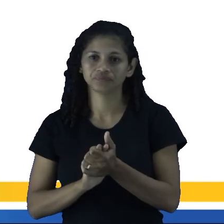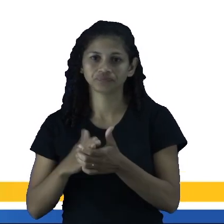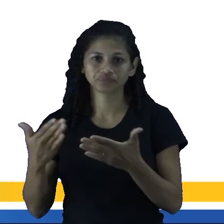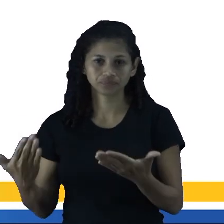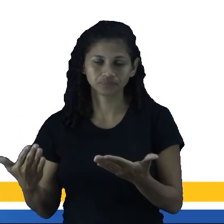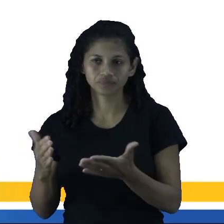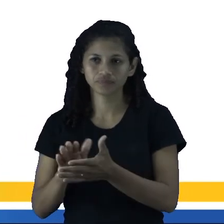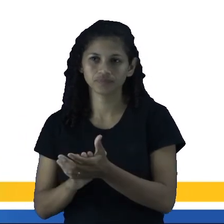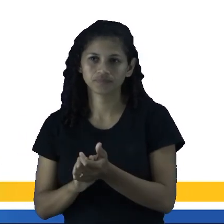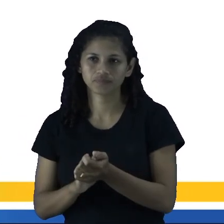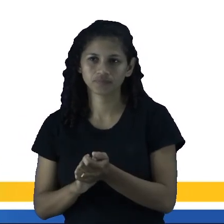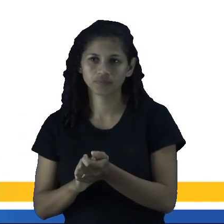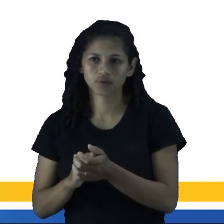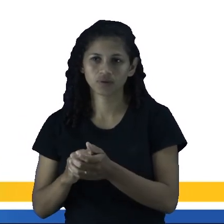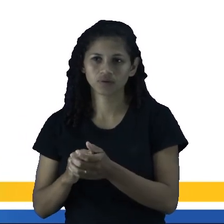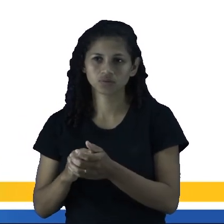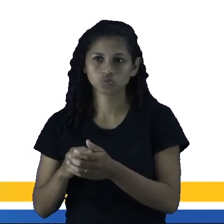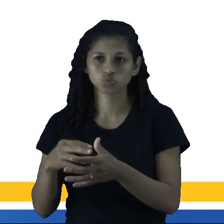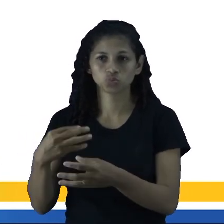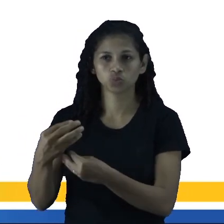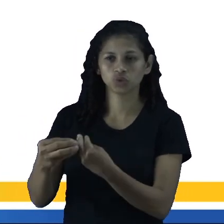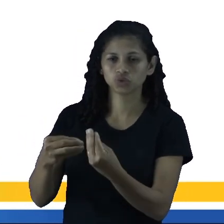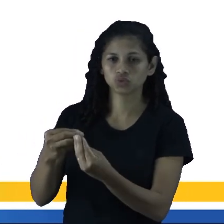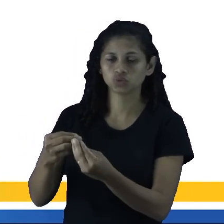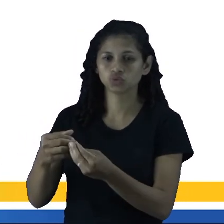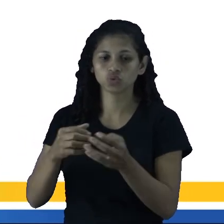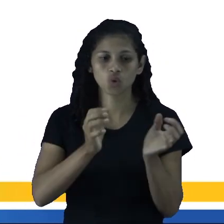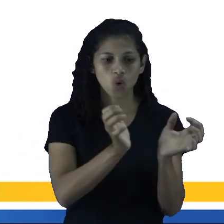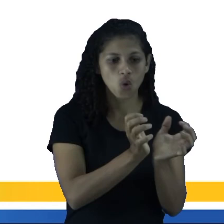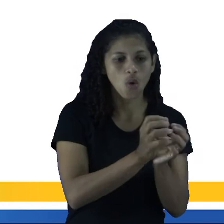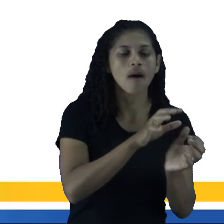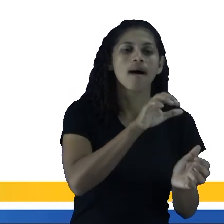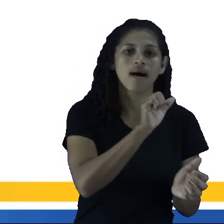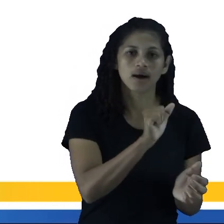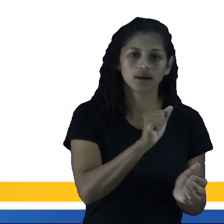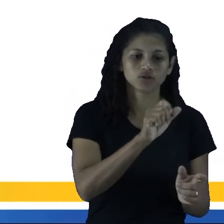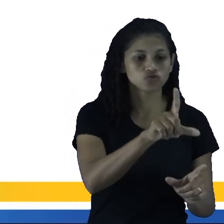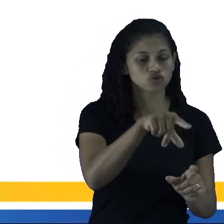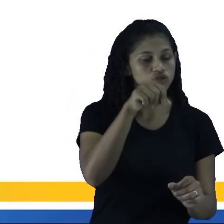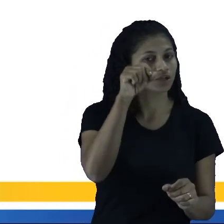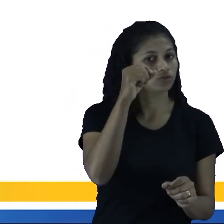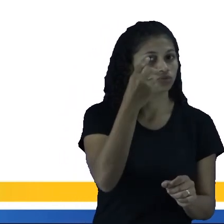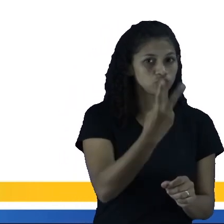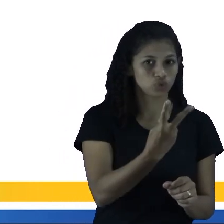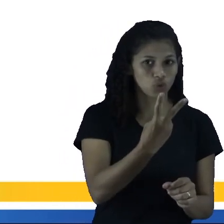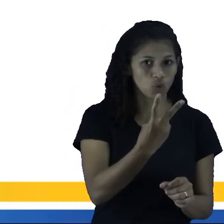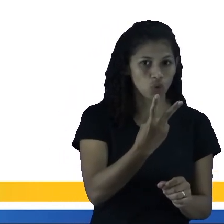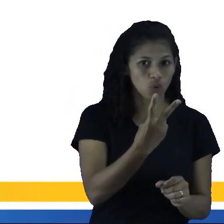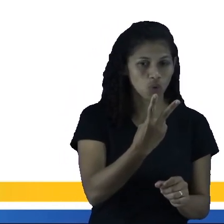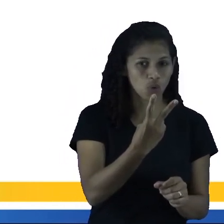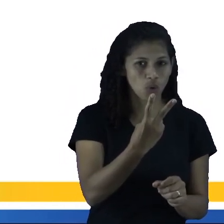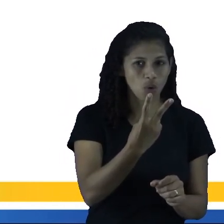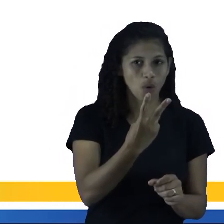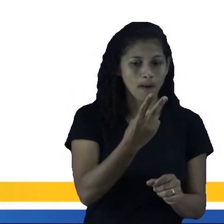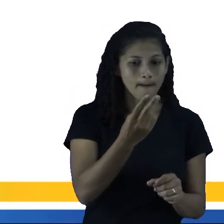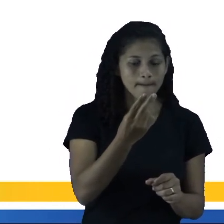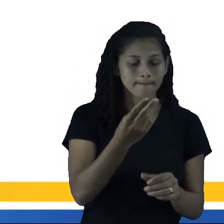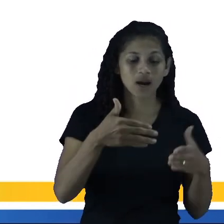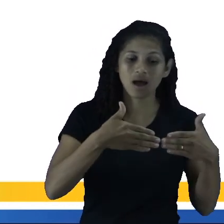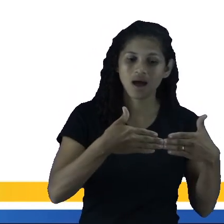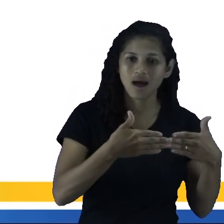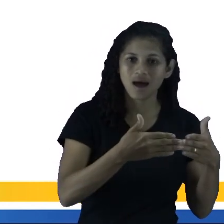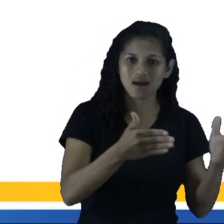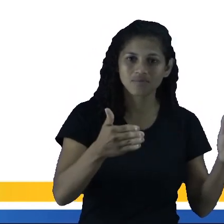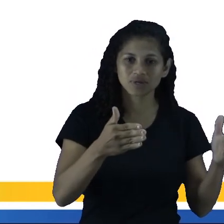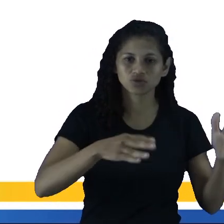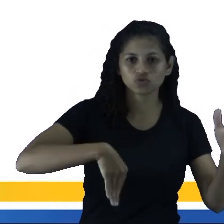ó. Entre os times do grupo A, vão ser sorteados 2 para realizar o jogo de abertura do torneio, sendo que o primeiro